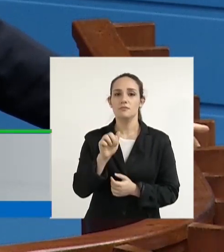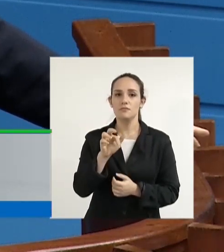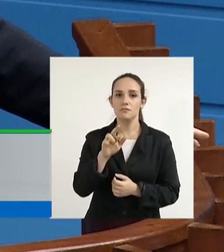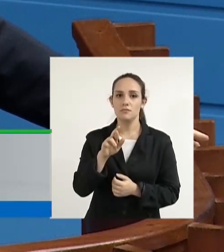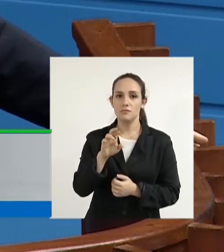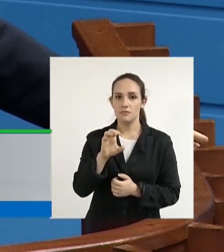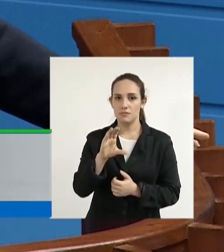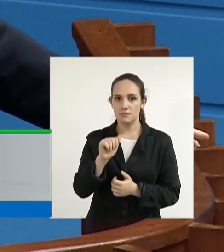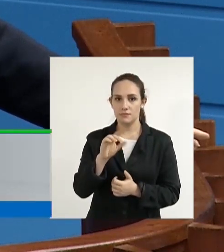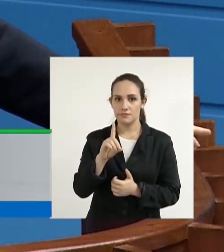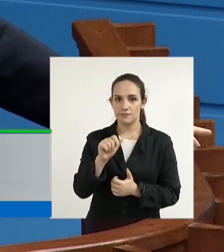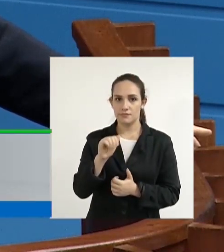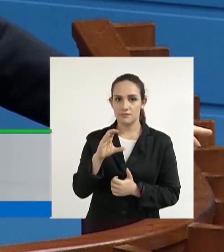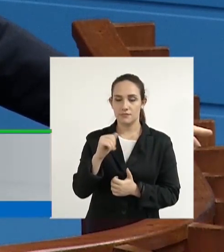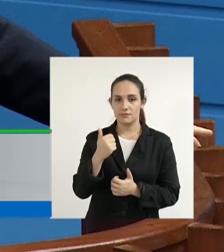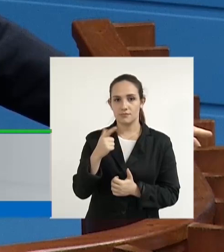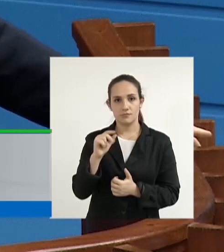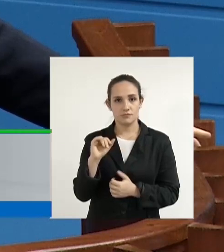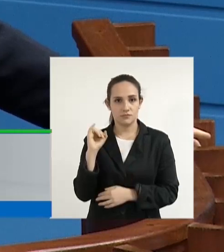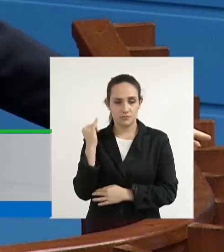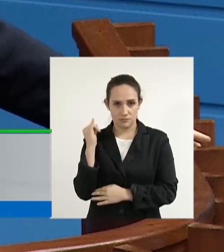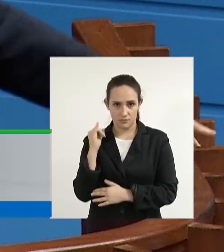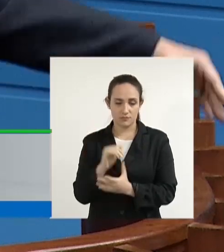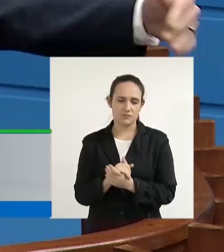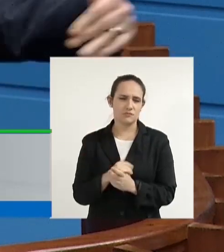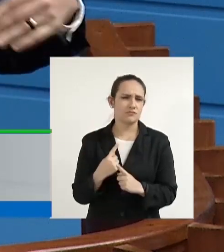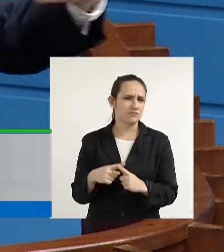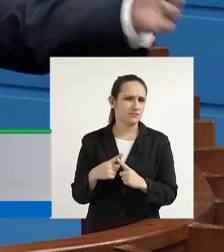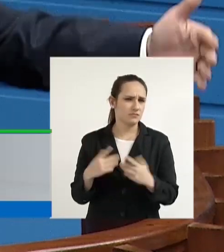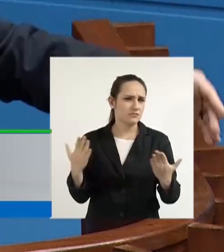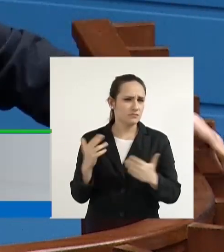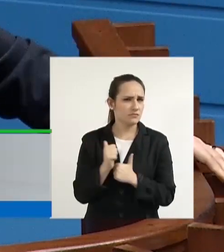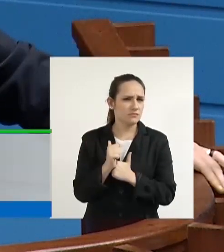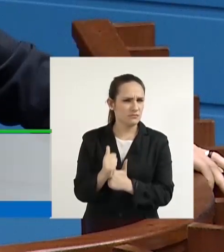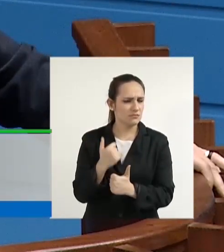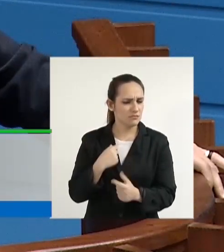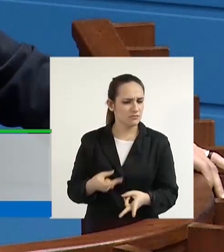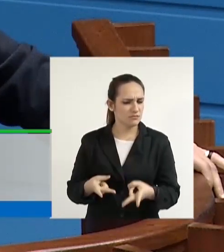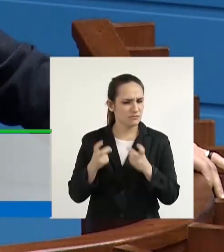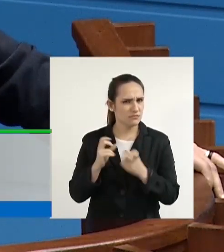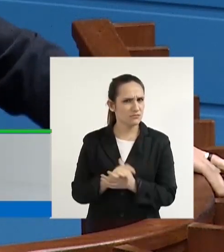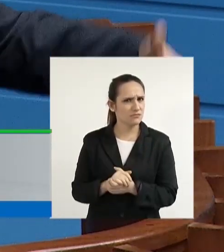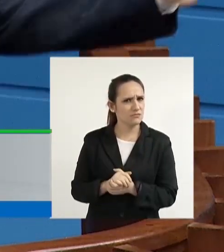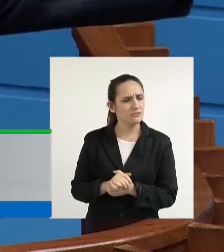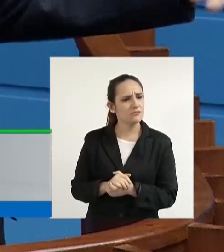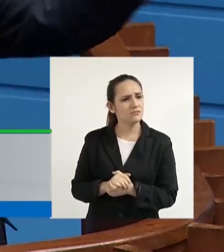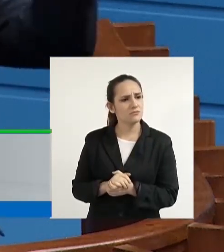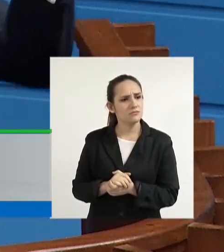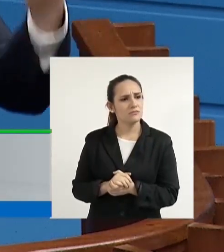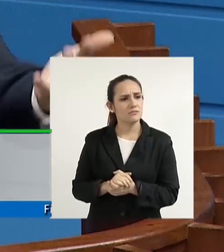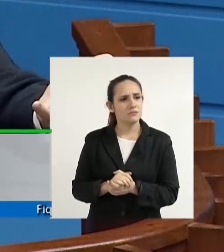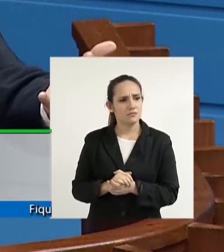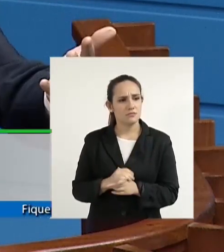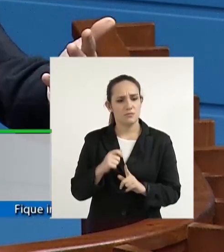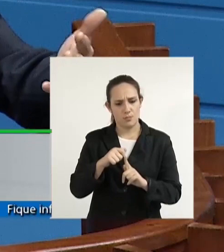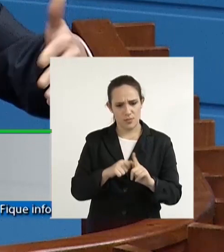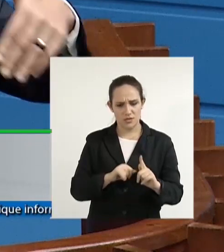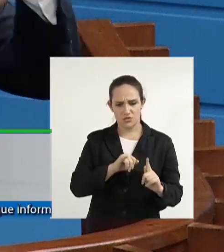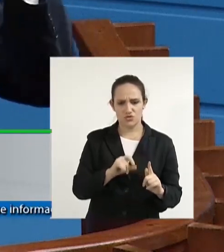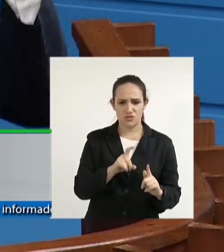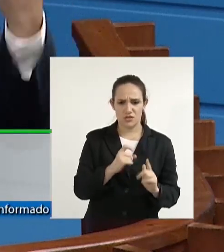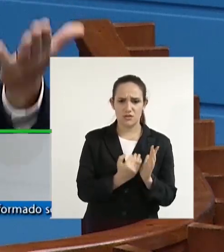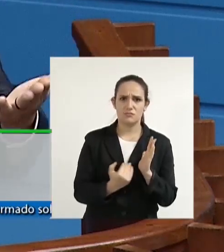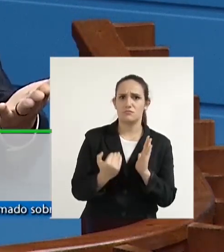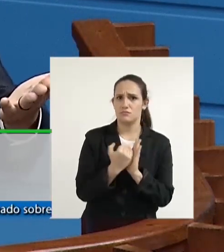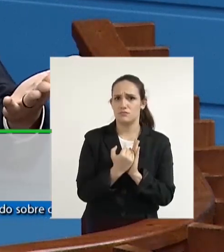tem razão quando ele fala que, acompanhando os números, a gente vê que a arrecadação do Estado, em janeiro, ela aumentou.